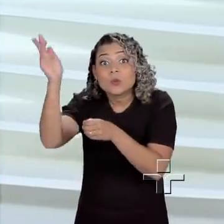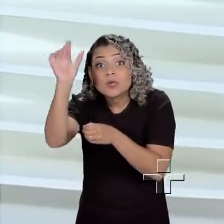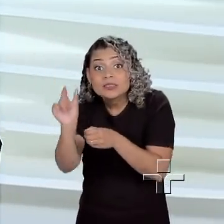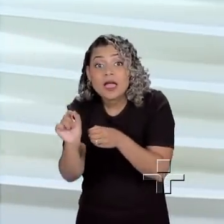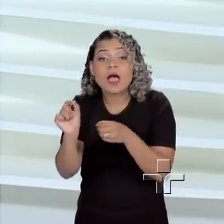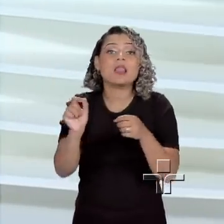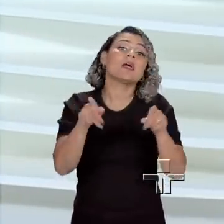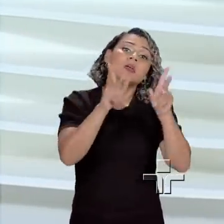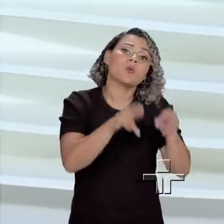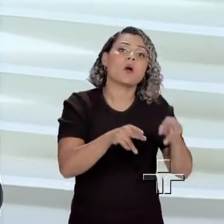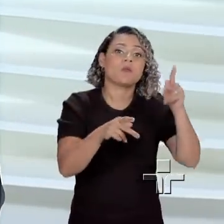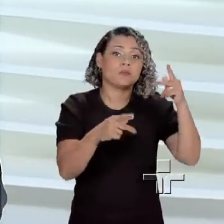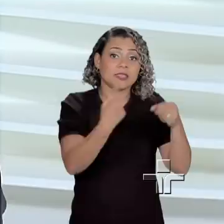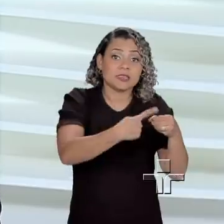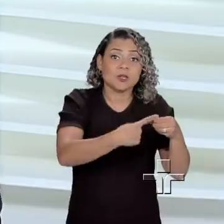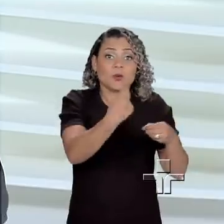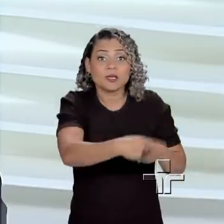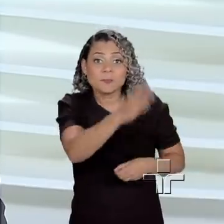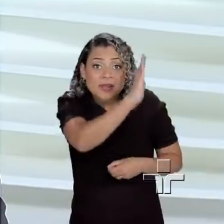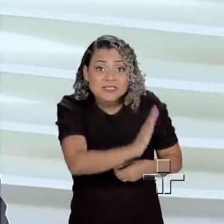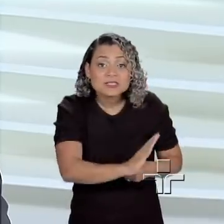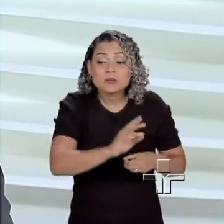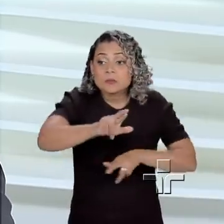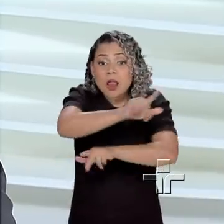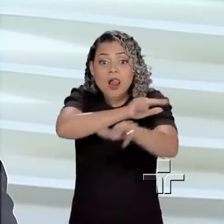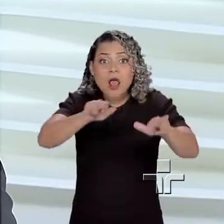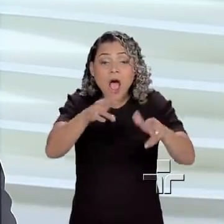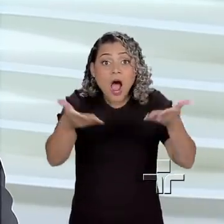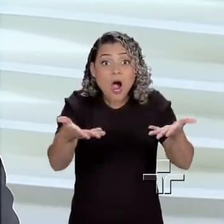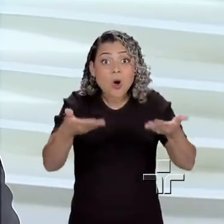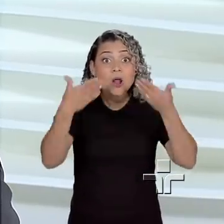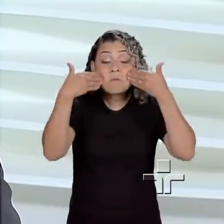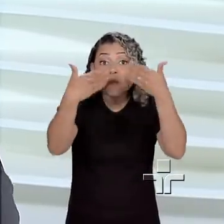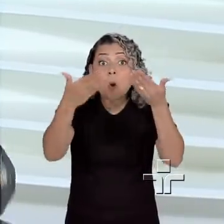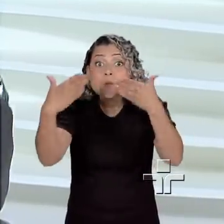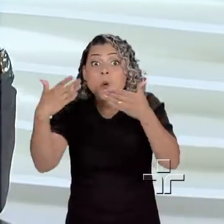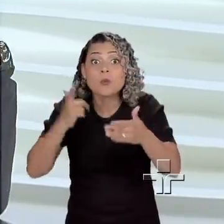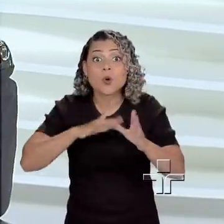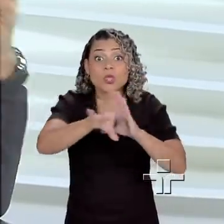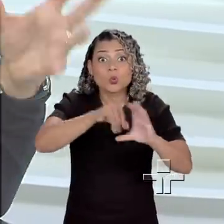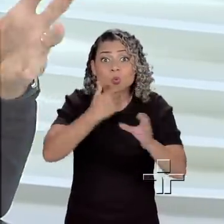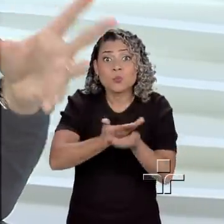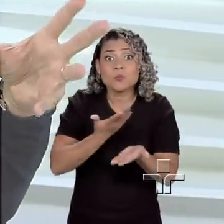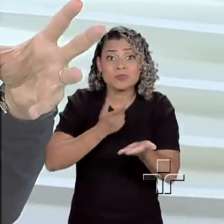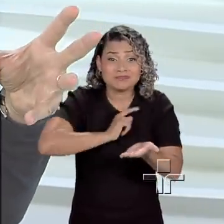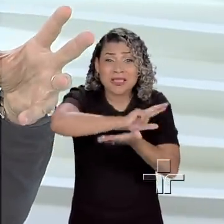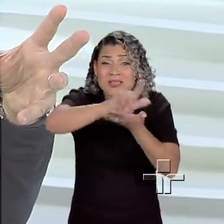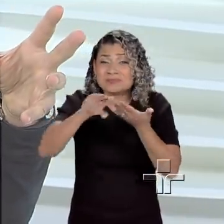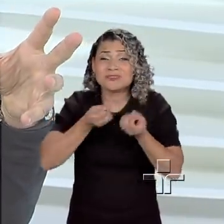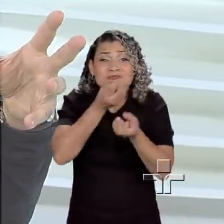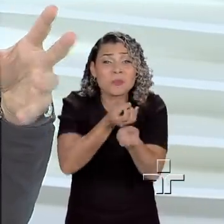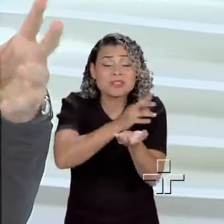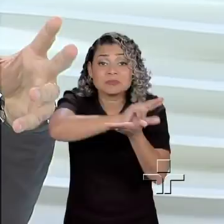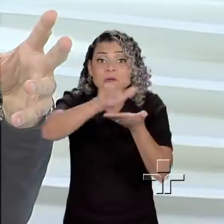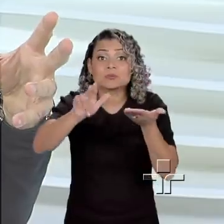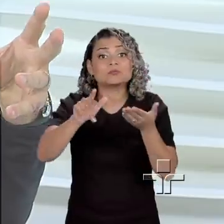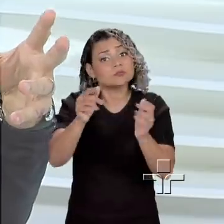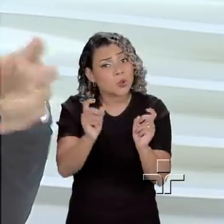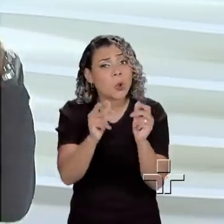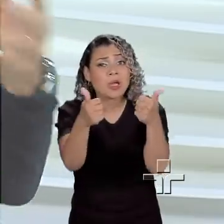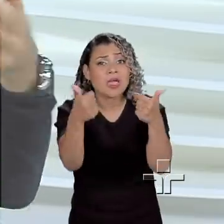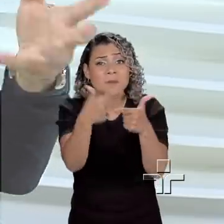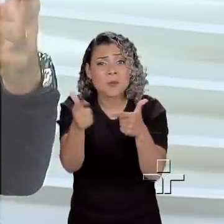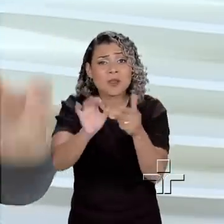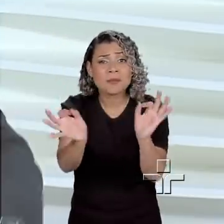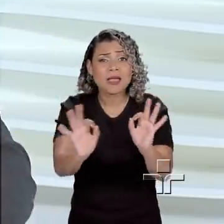ou do Paraguai, ou de quando mais for, de repente tem um vídeo com 2 milhões de views no YouTube. Isso não tem problema nenhum, tá certo? O problema é que